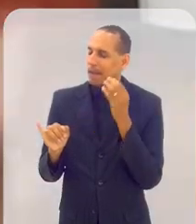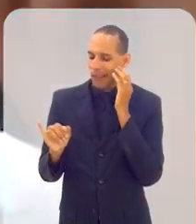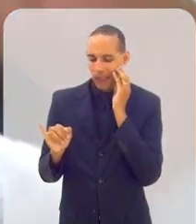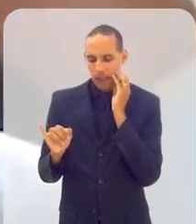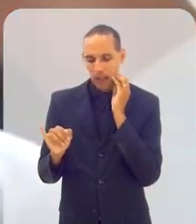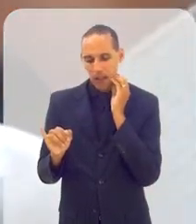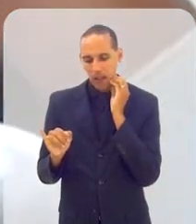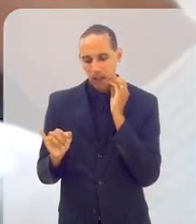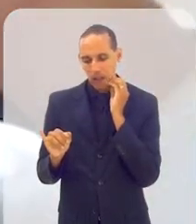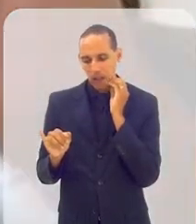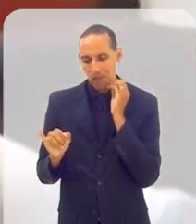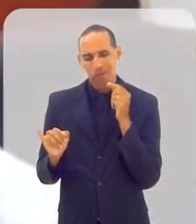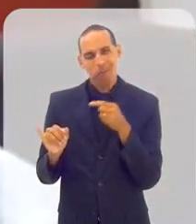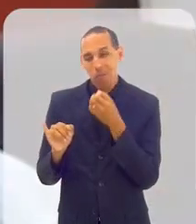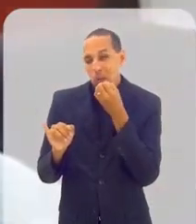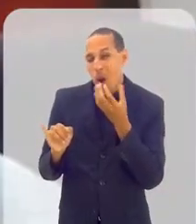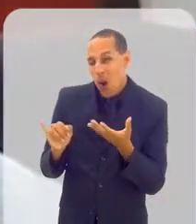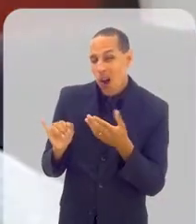que seja